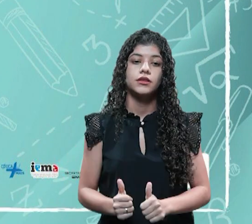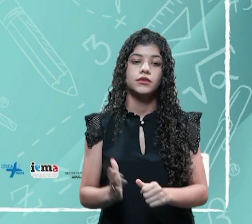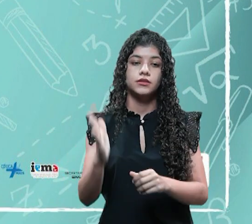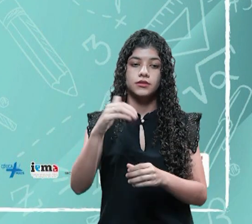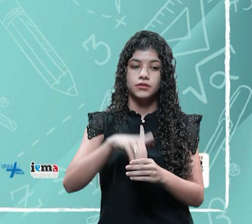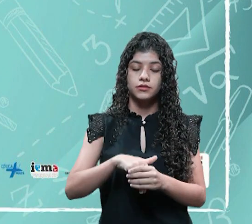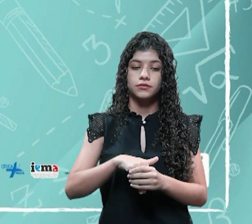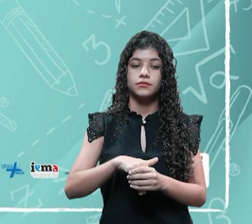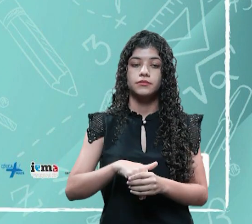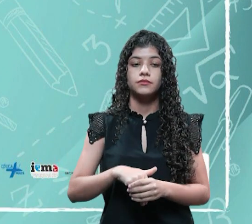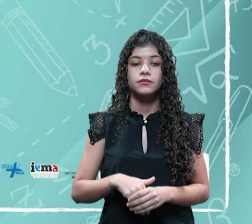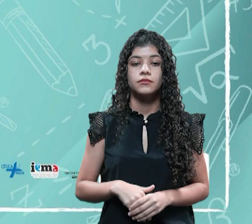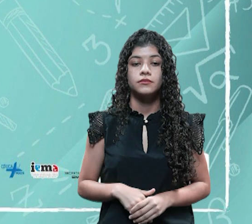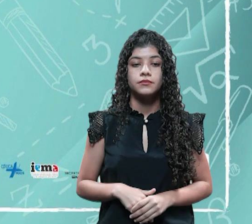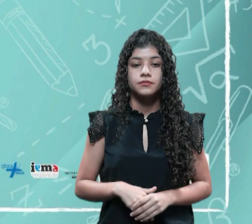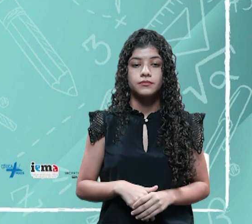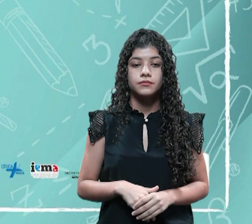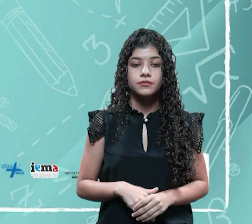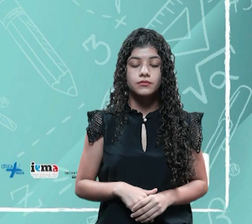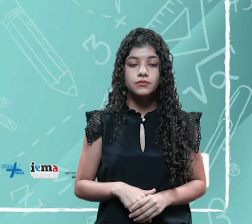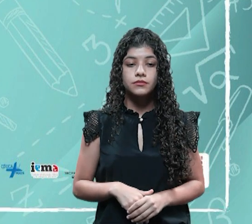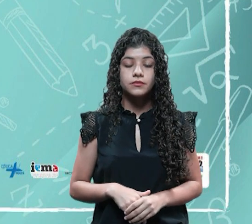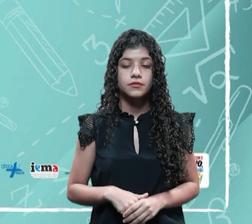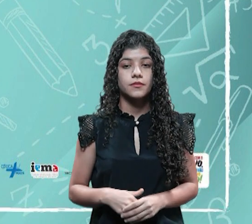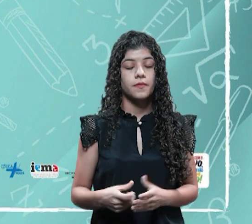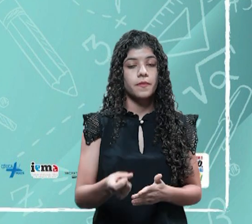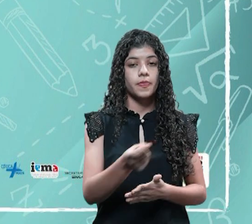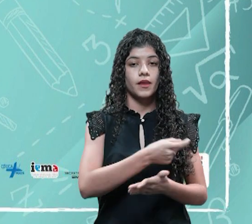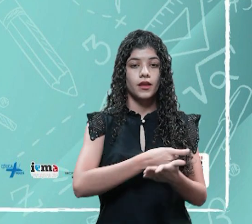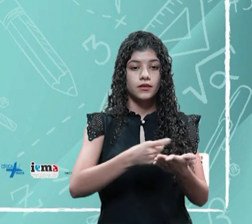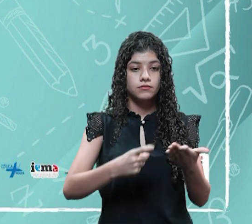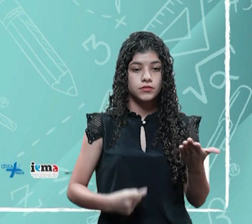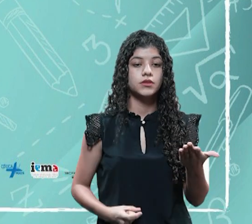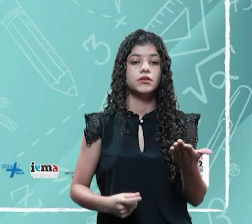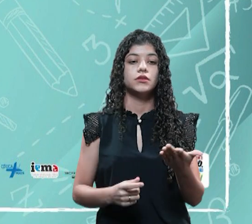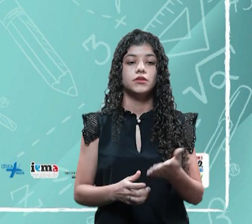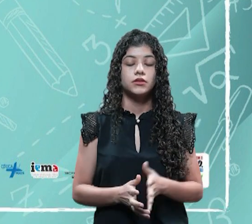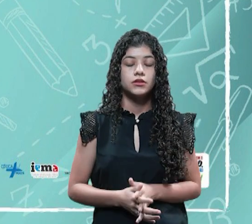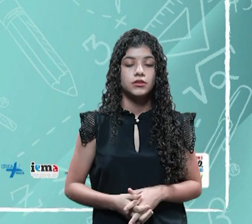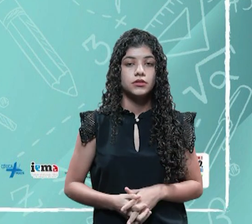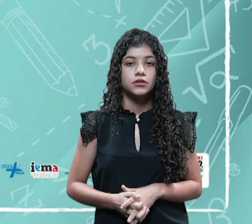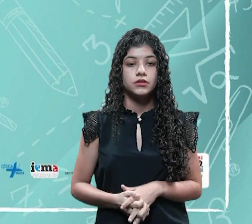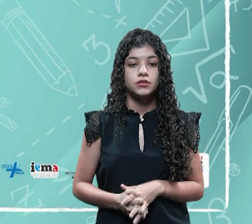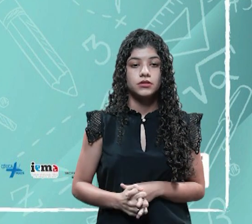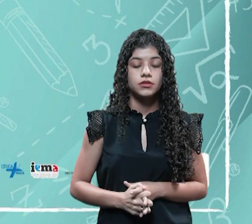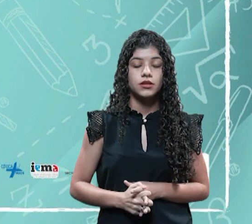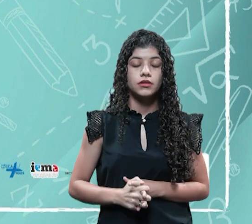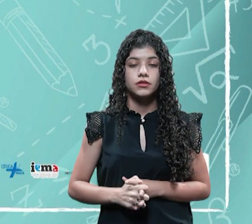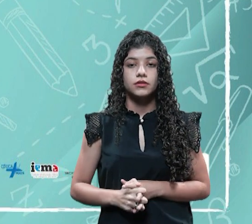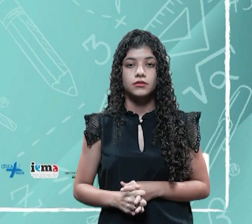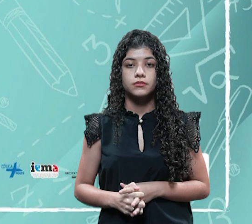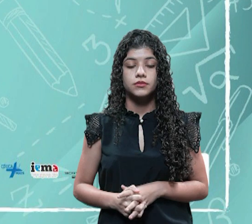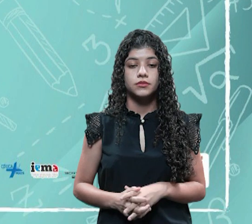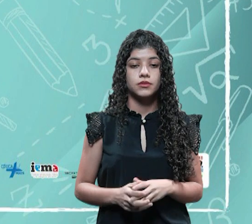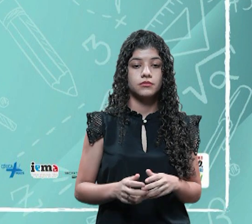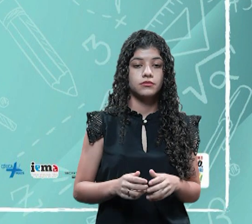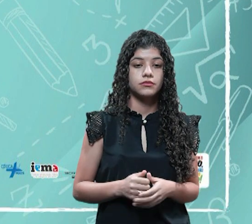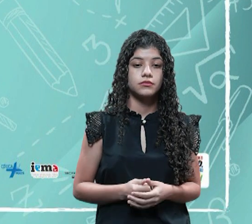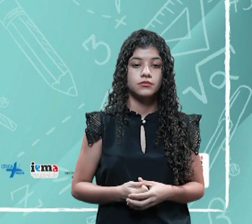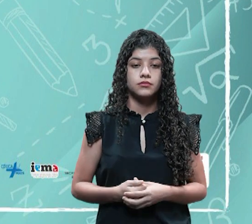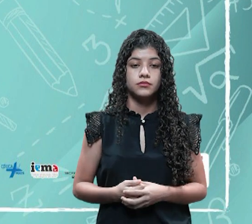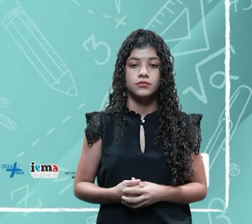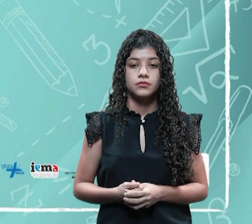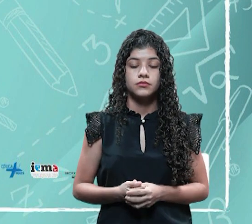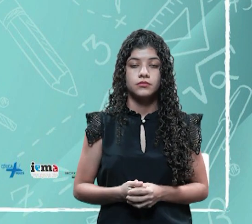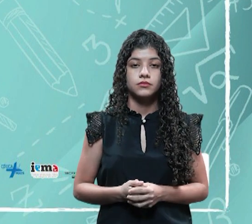do pós-evento, né? São os formulários de procedimentos formais, os checklists, relatórios periódicos das atividades,